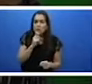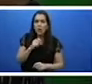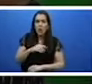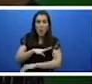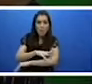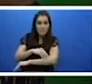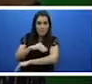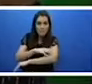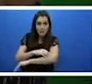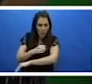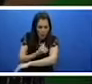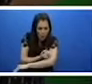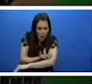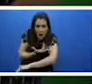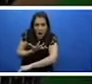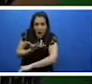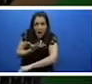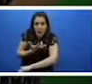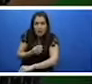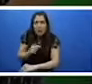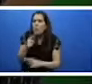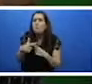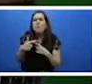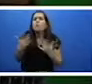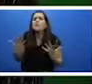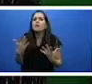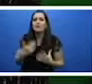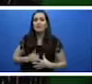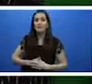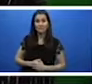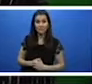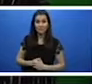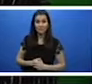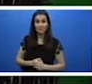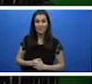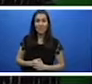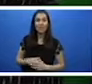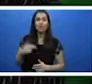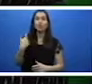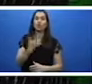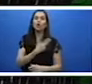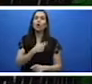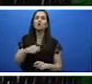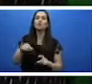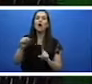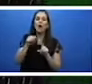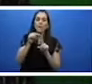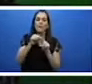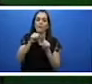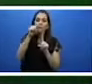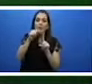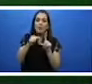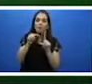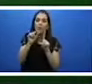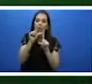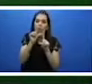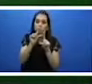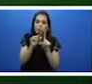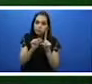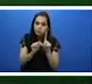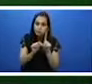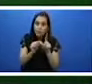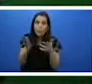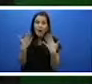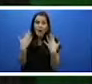arrepiados. O que que isso significa? Que estamos diminuindo a perda de calor.